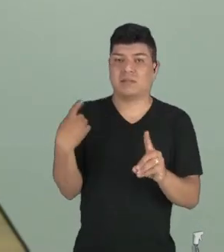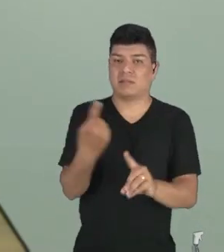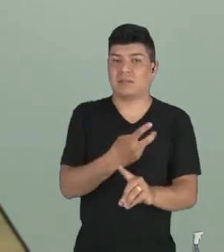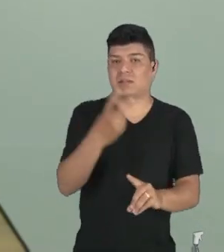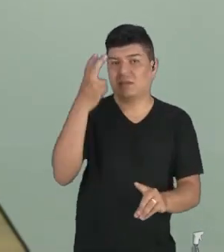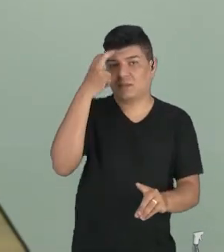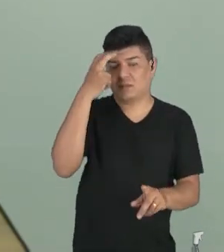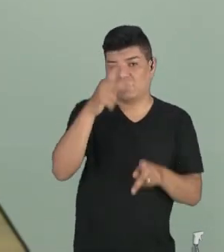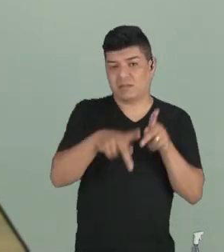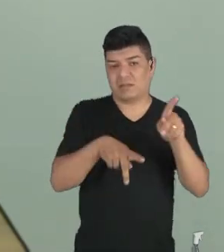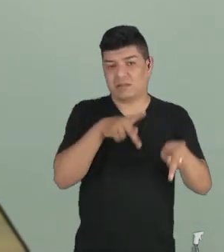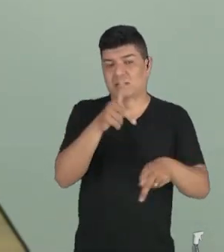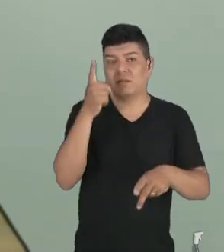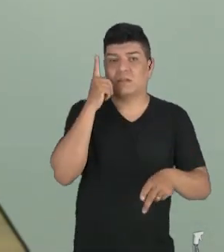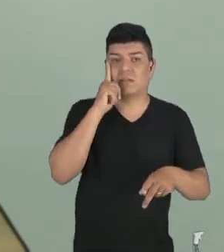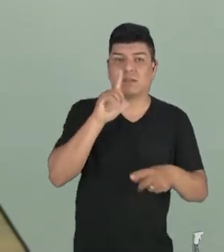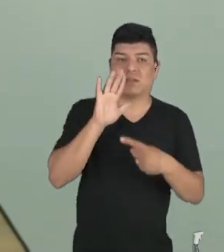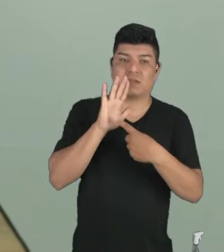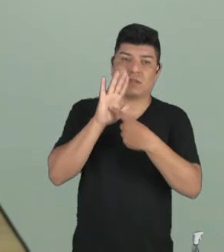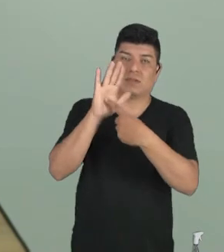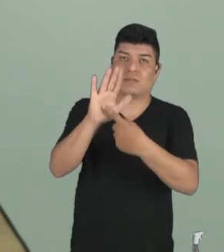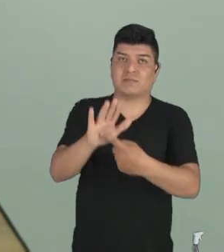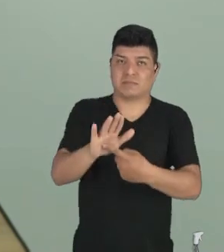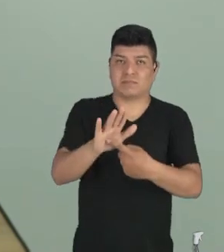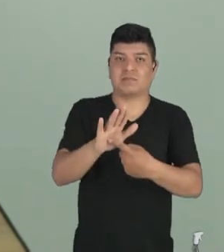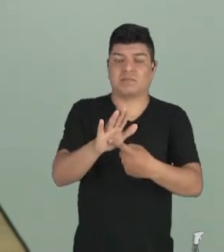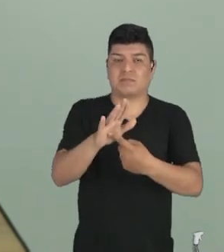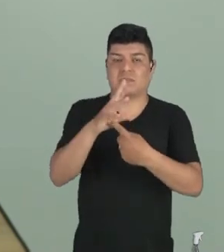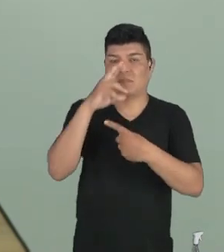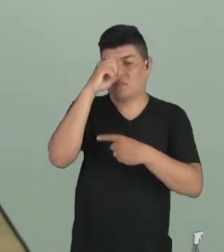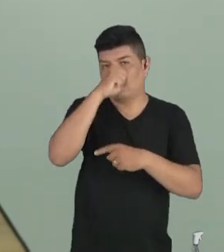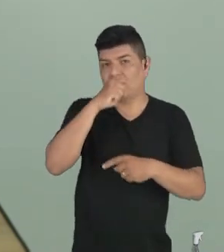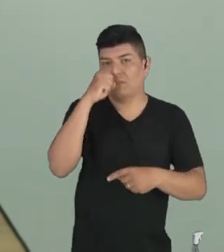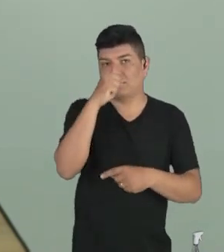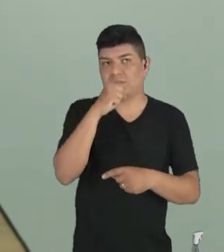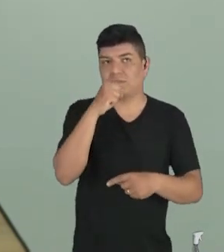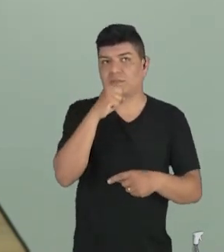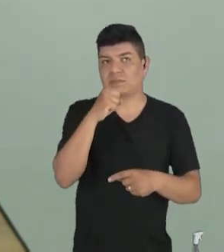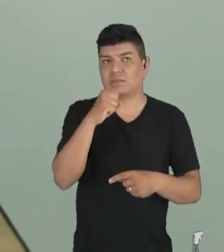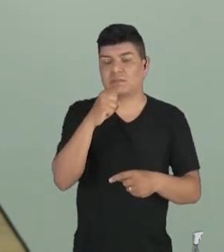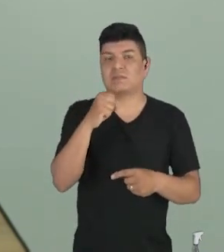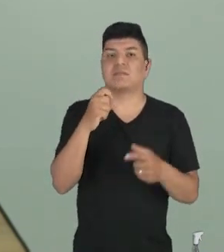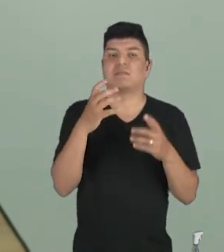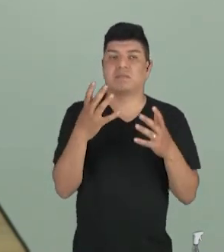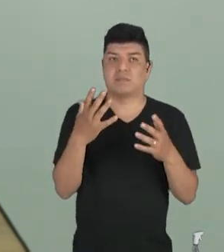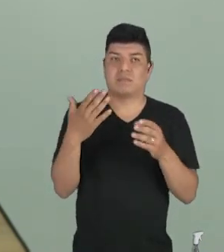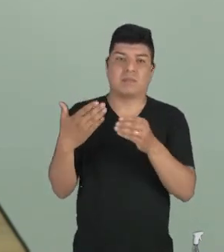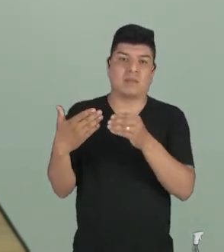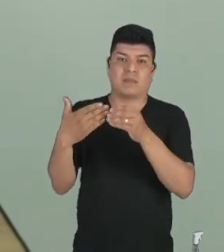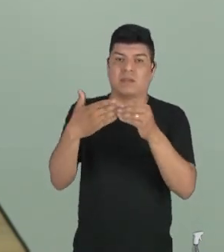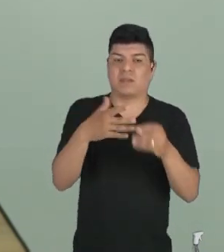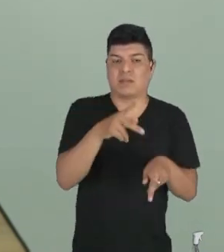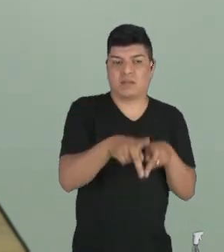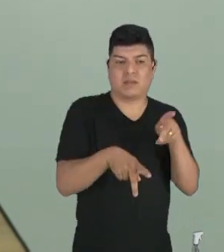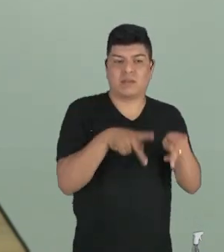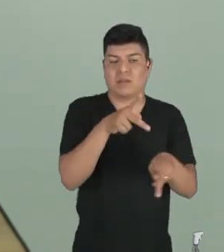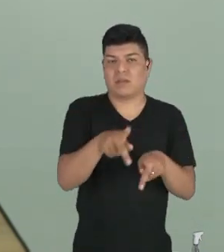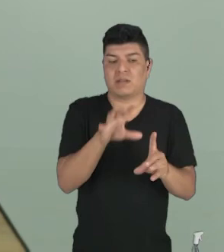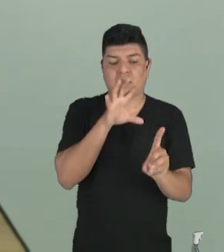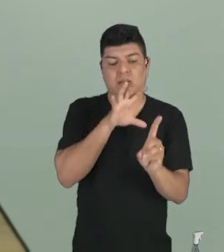do povo, ele conseguiu também mostrar uma força, né, uma garra que veio desse povo